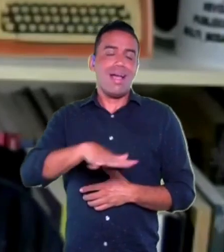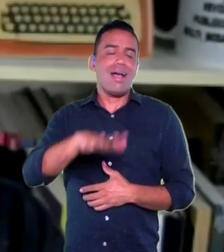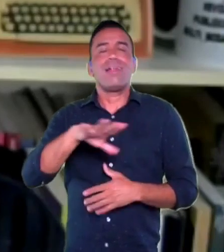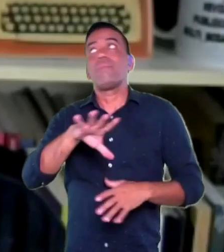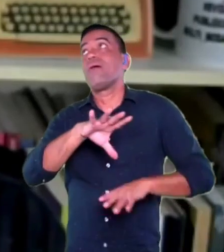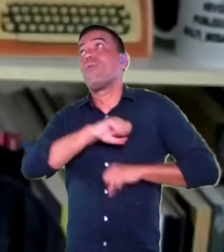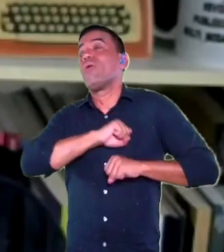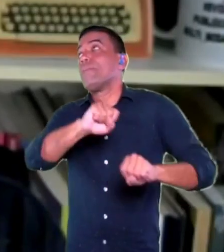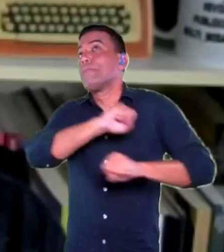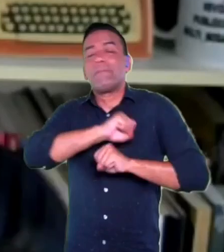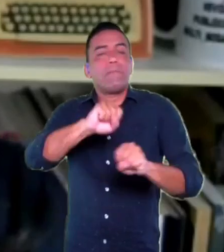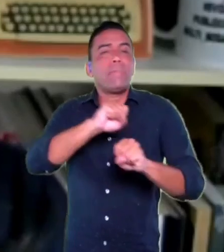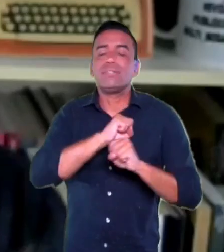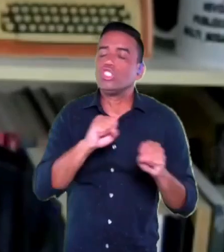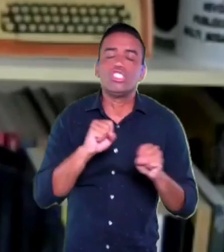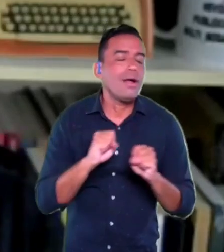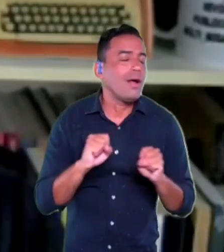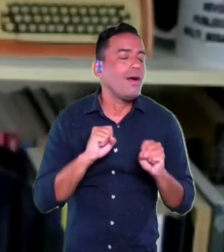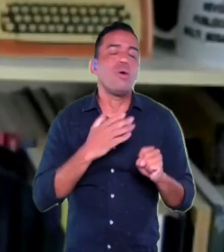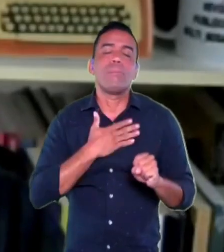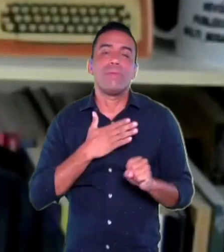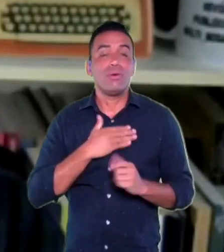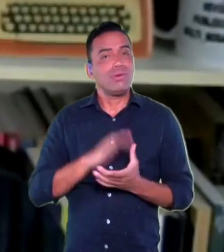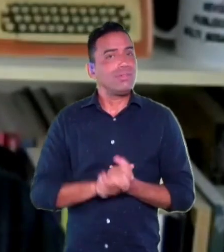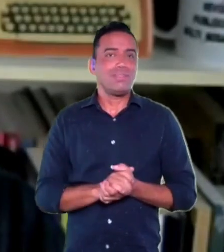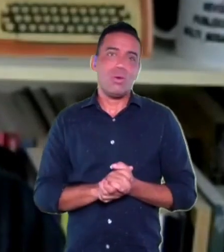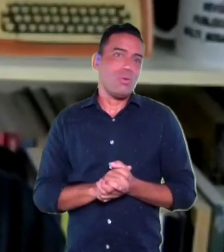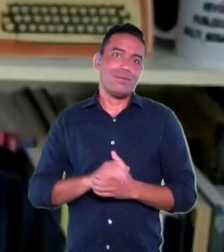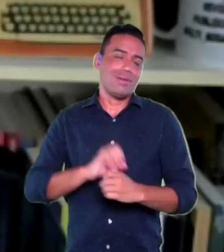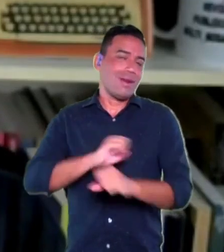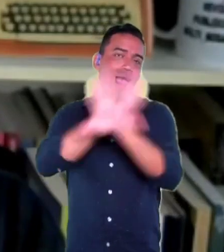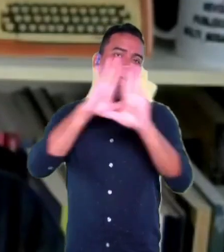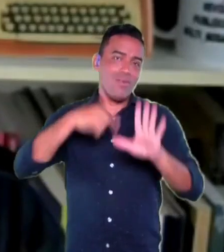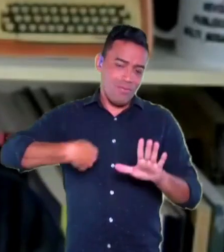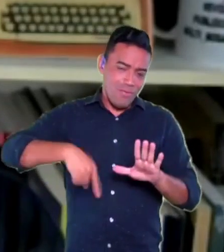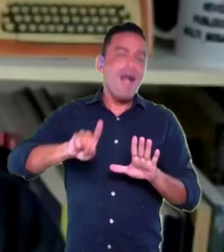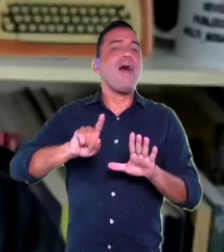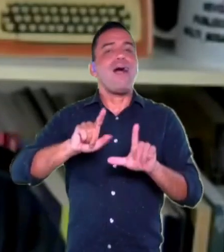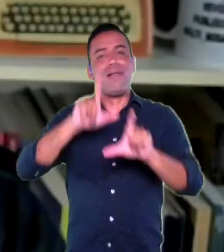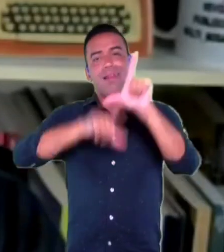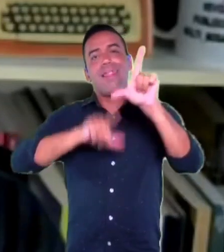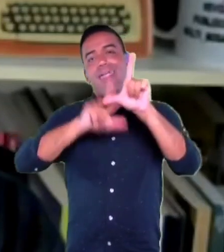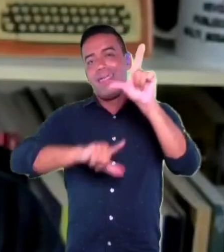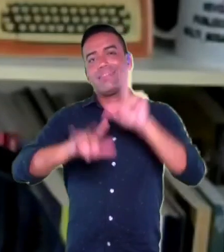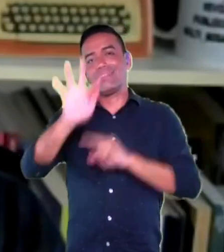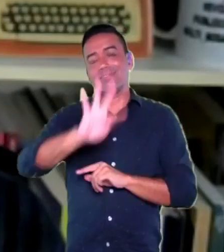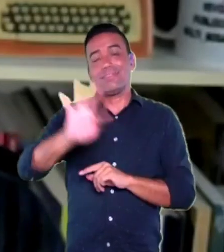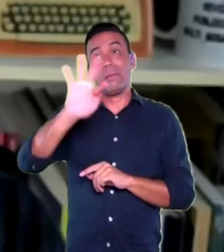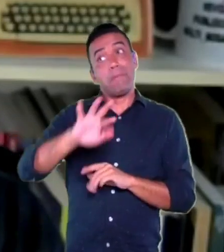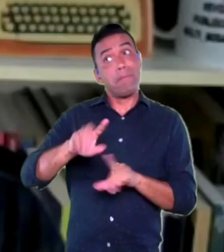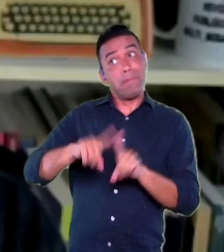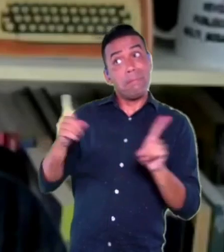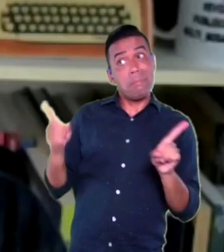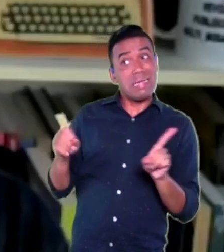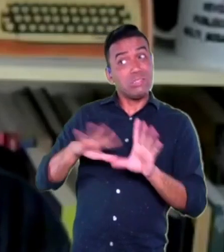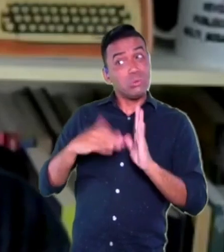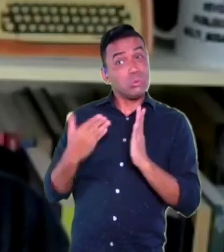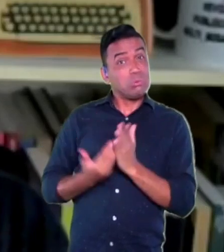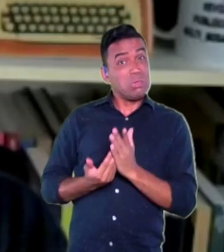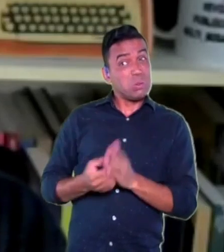né? Aí é meio óbvio, né? Vai fazer letras. Apesar de todas as caras feias, narizes